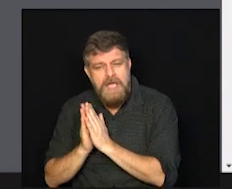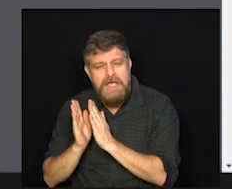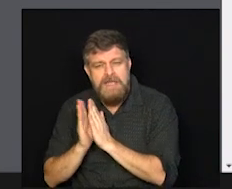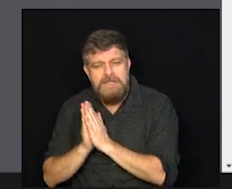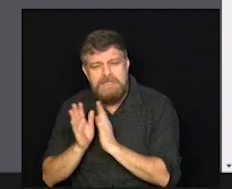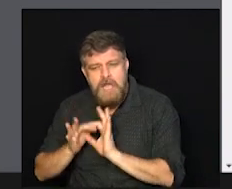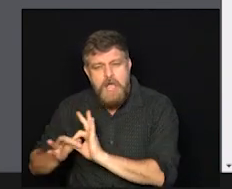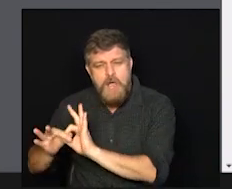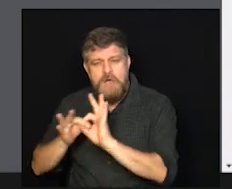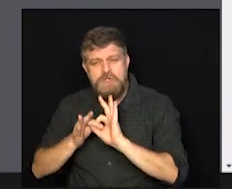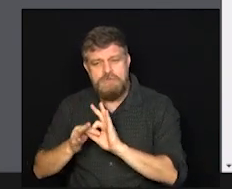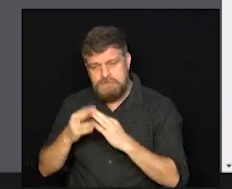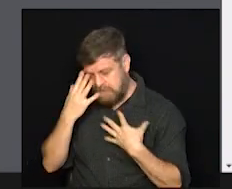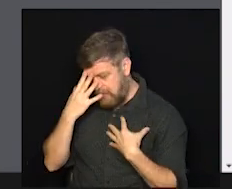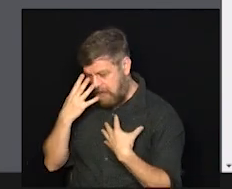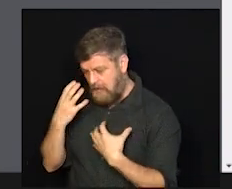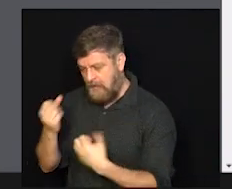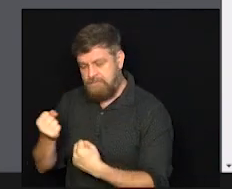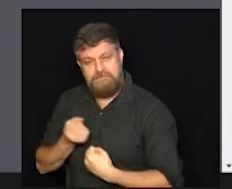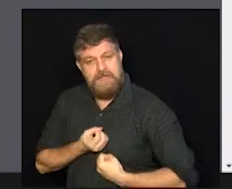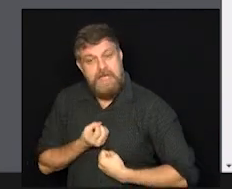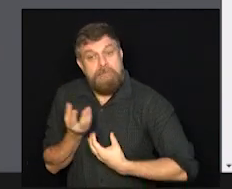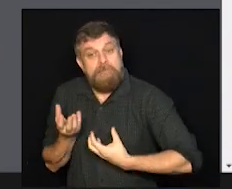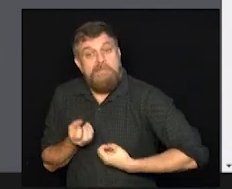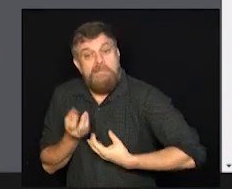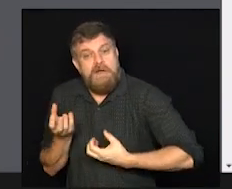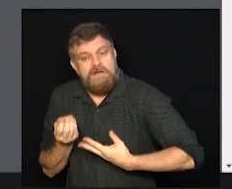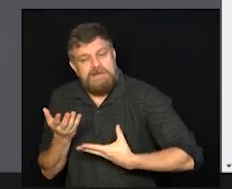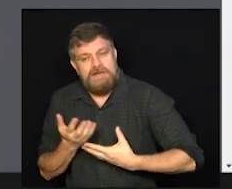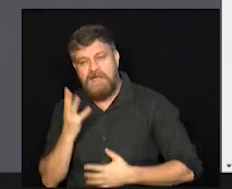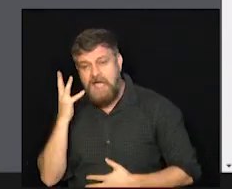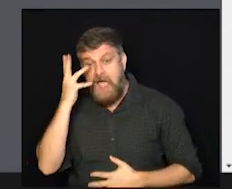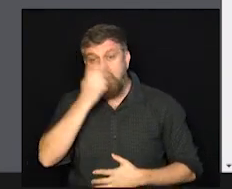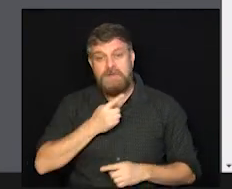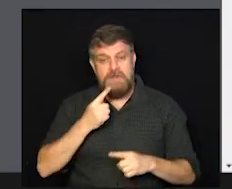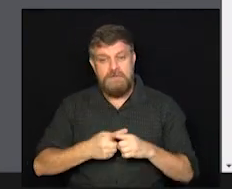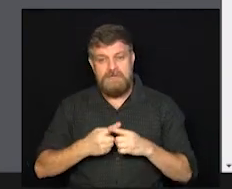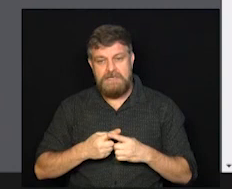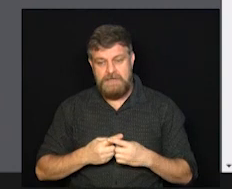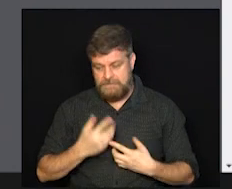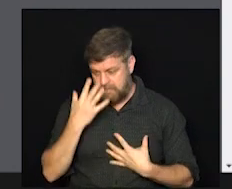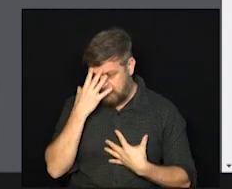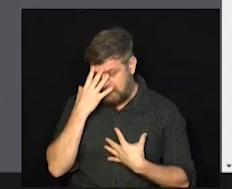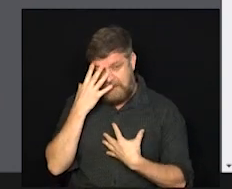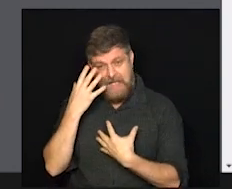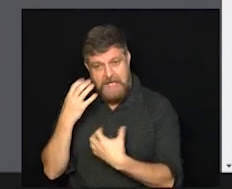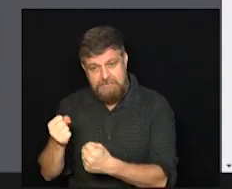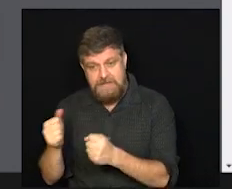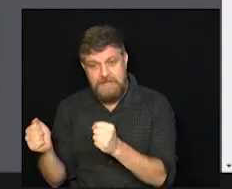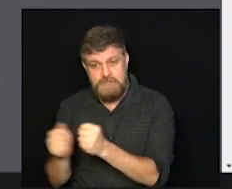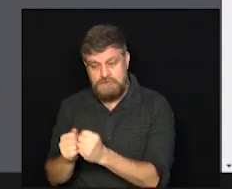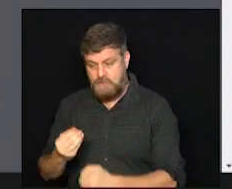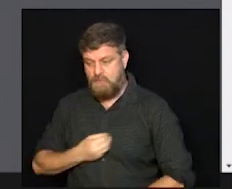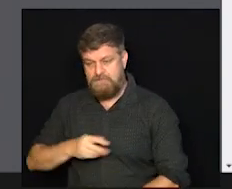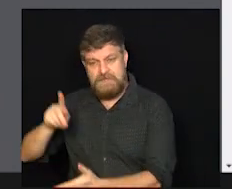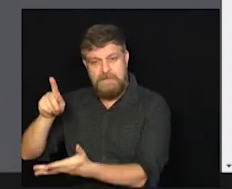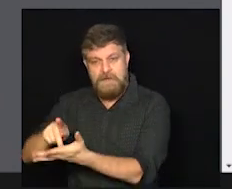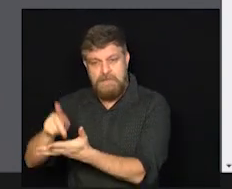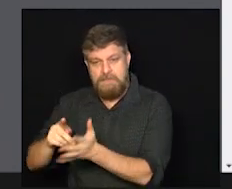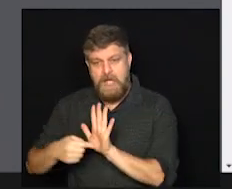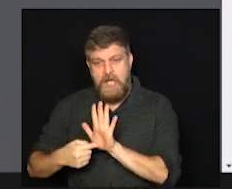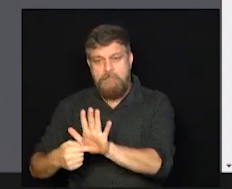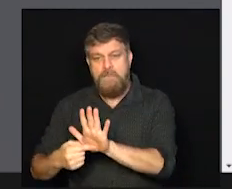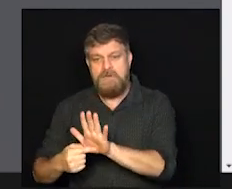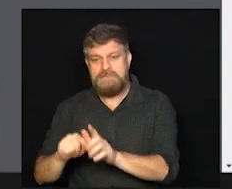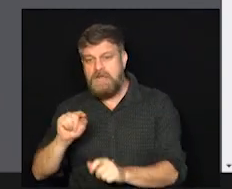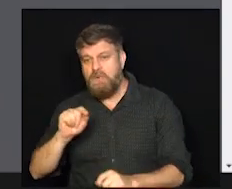sua fé. Isso se torna muito bonito, porque a fé, junto com a realidade, mostra um grande movimento de Deus, que é a encarnação. O